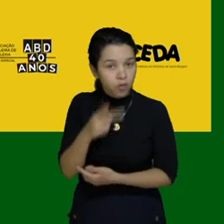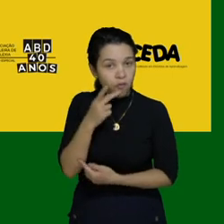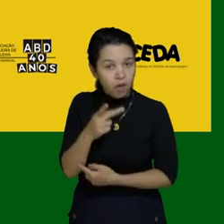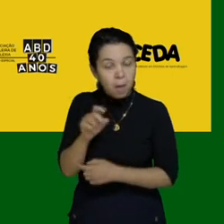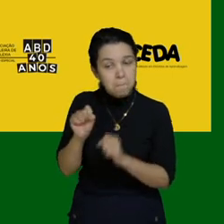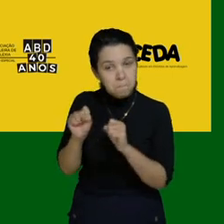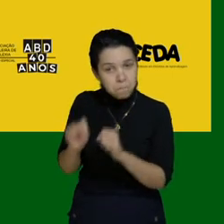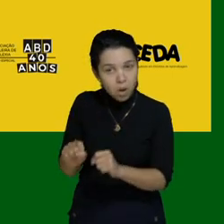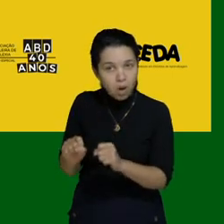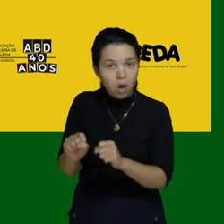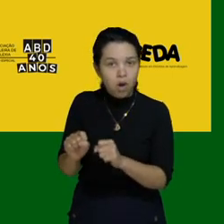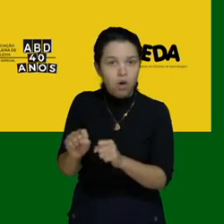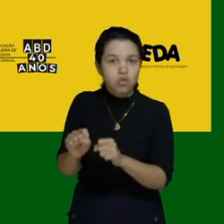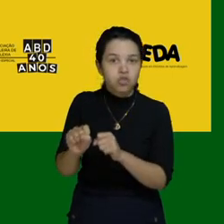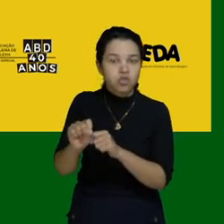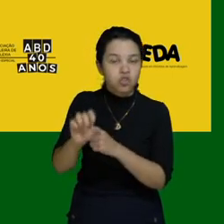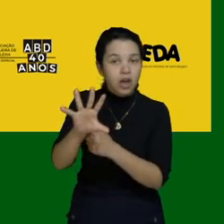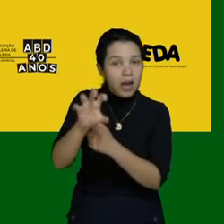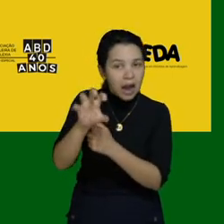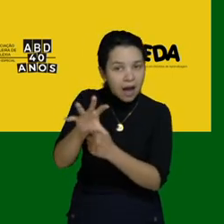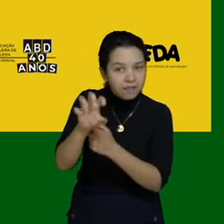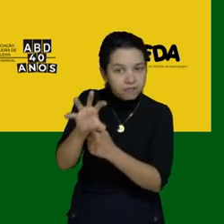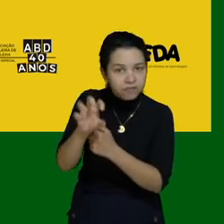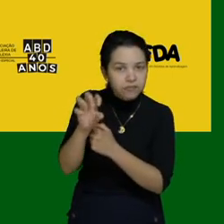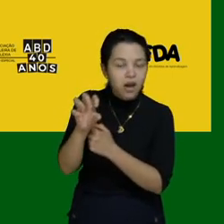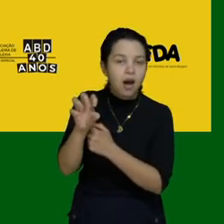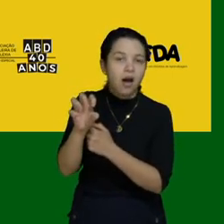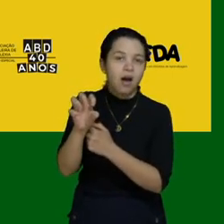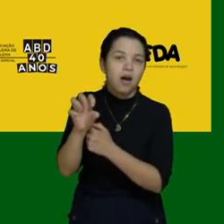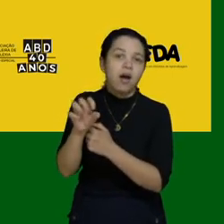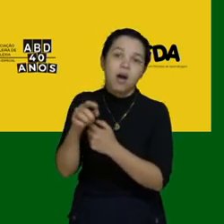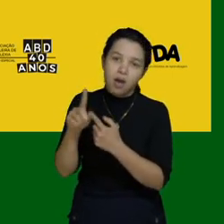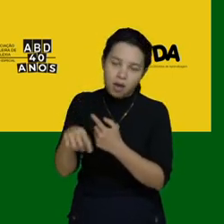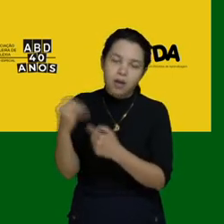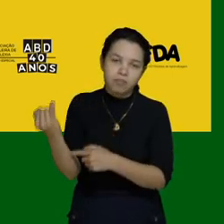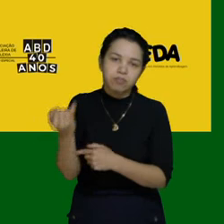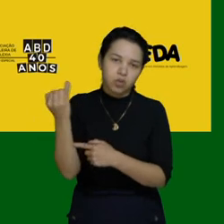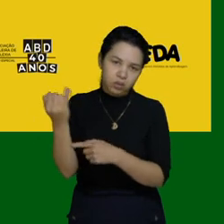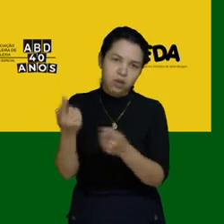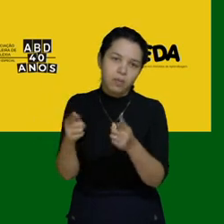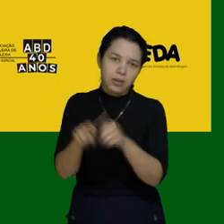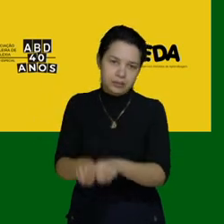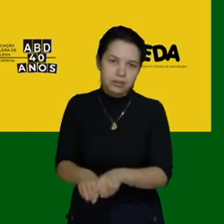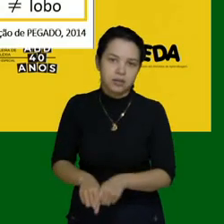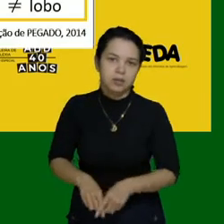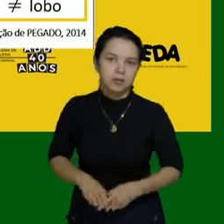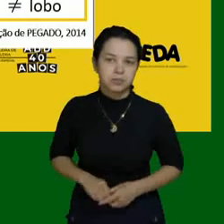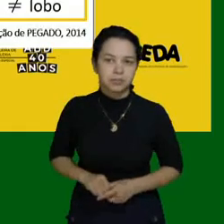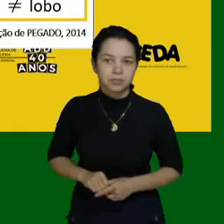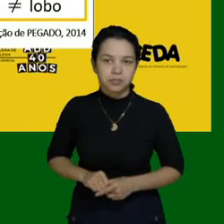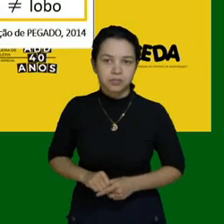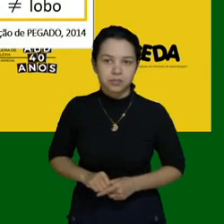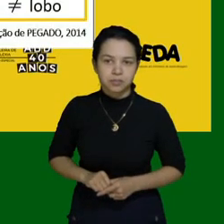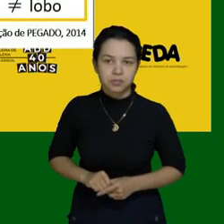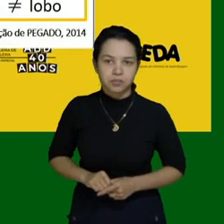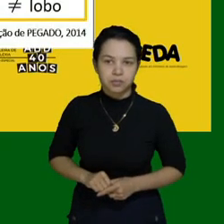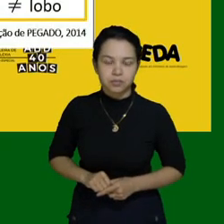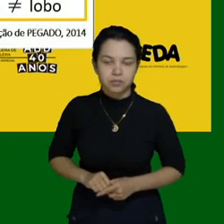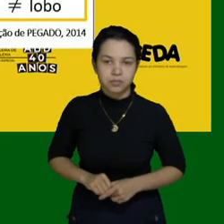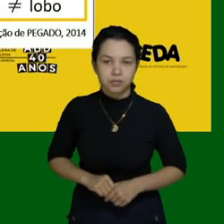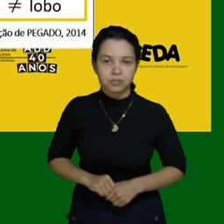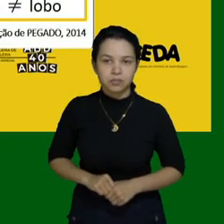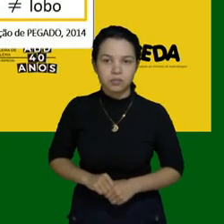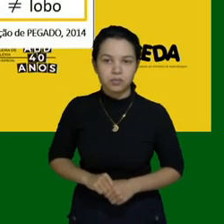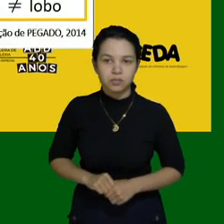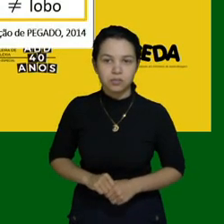isso é importante então essa parceria é muito importante para eles e é